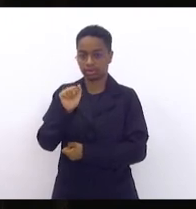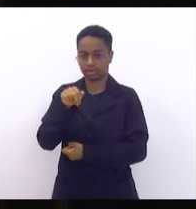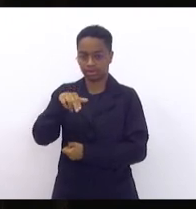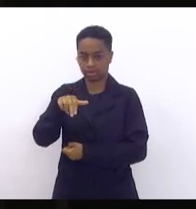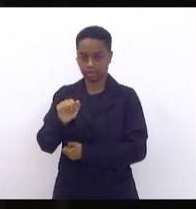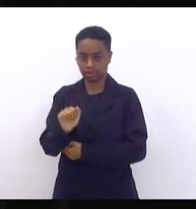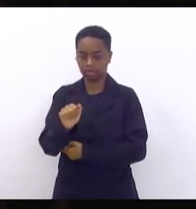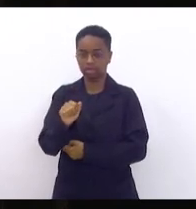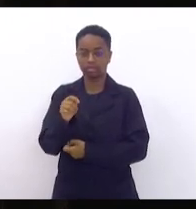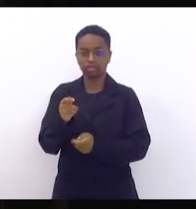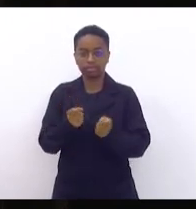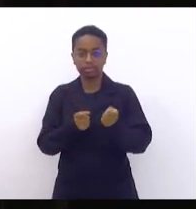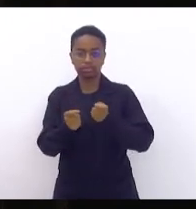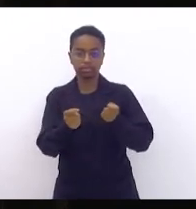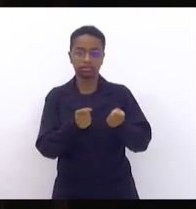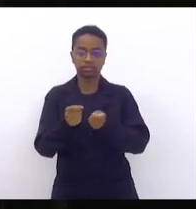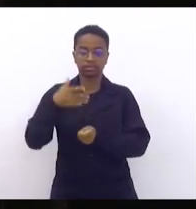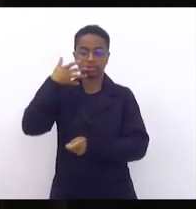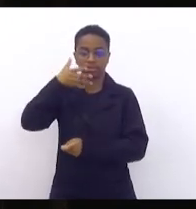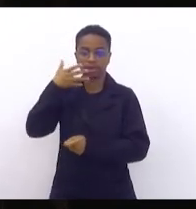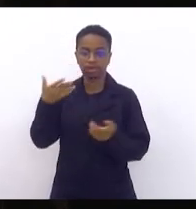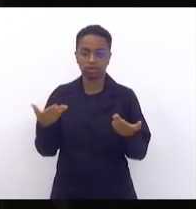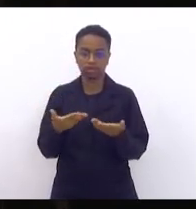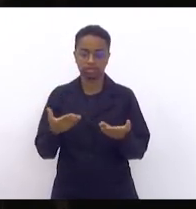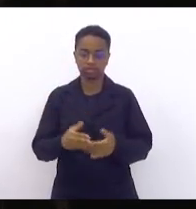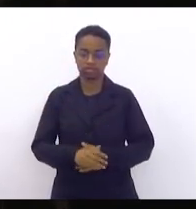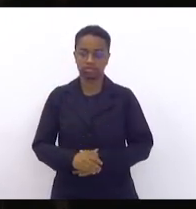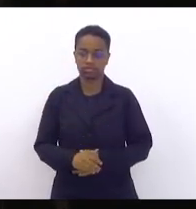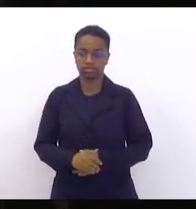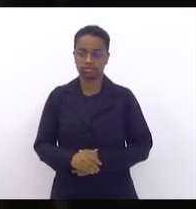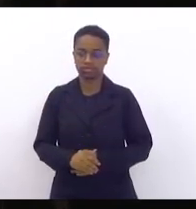irá as palestras de hoje